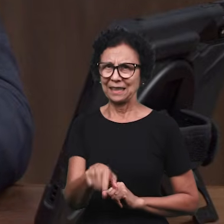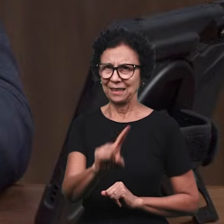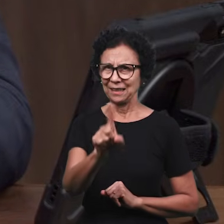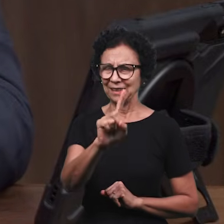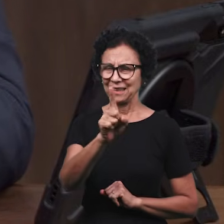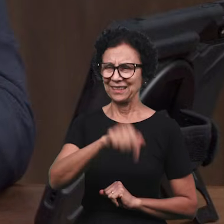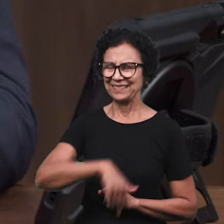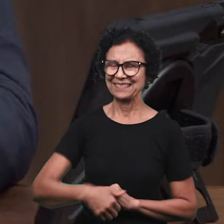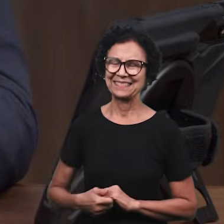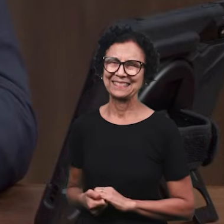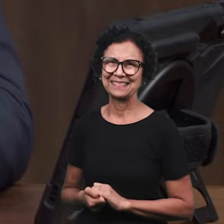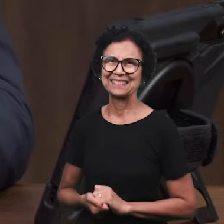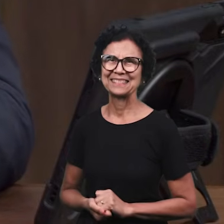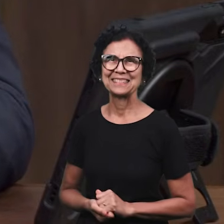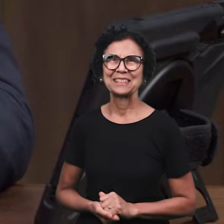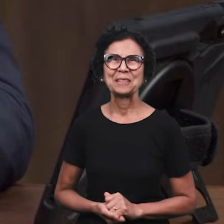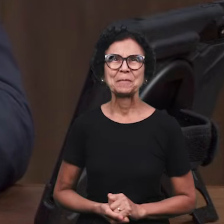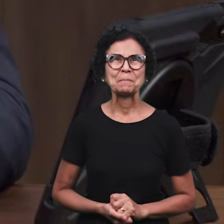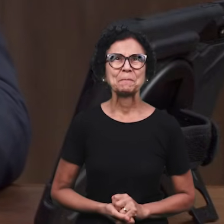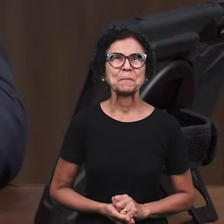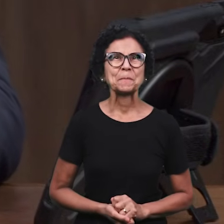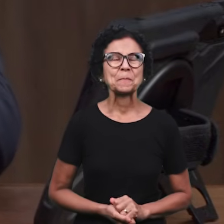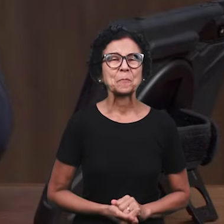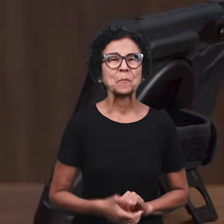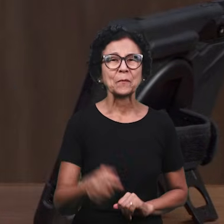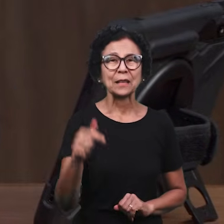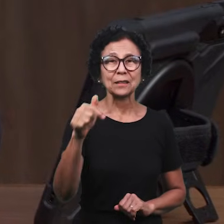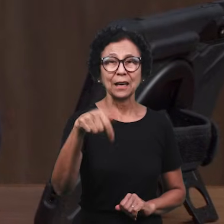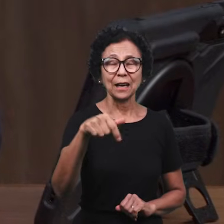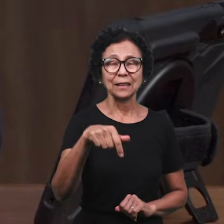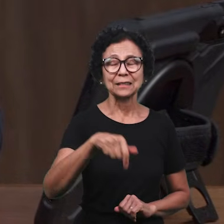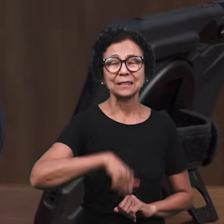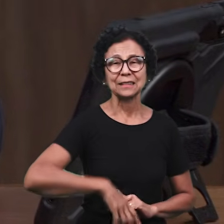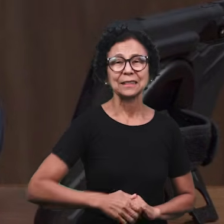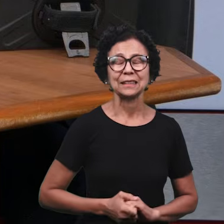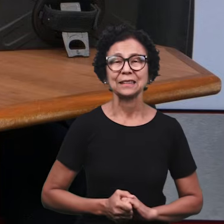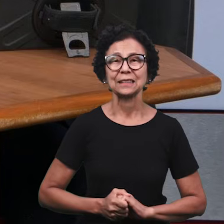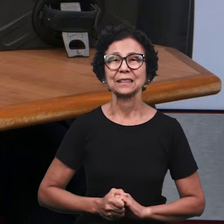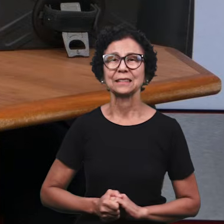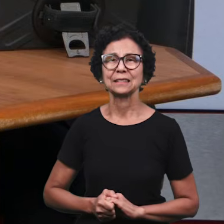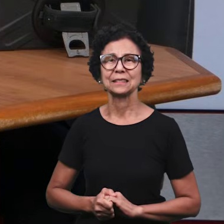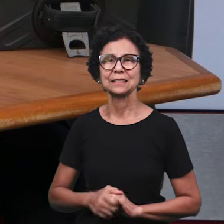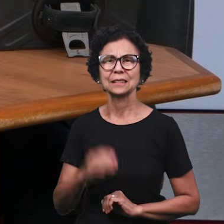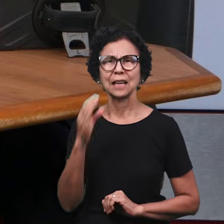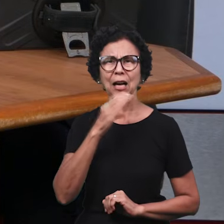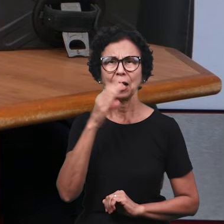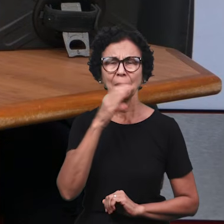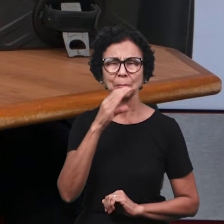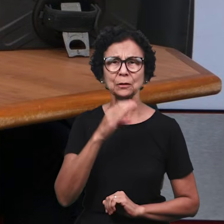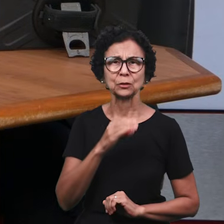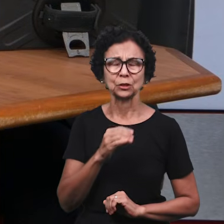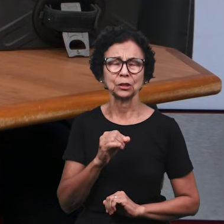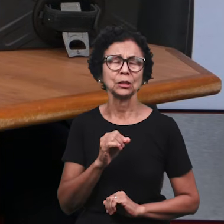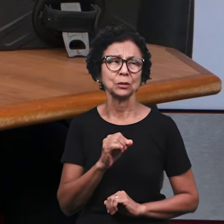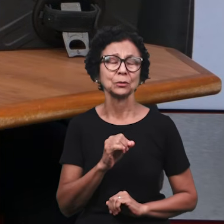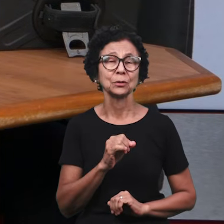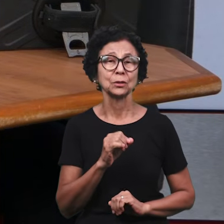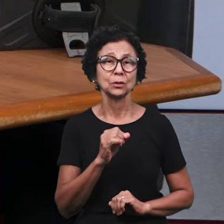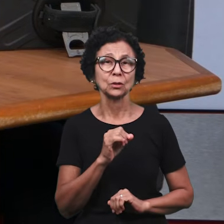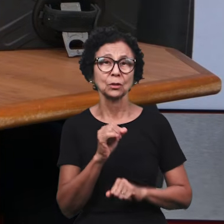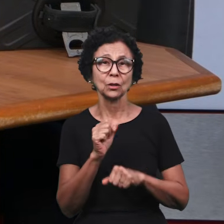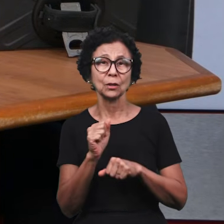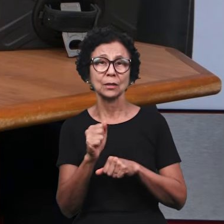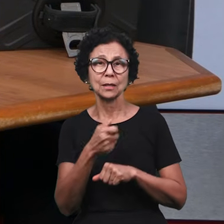programa, né? Mas a gente estava entrando aqui e nós gravamos ali rapidinho ao vivo na Rádio